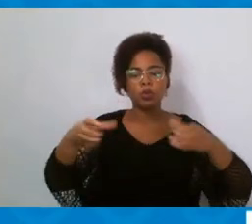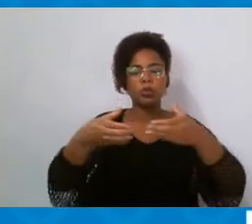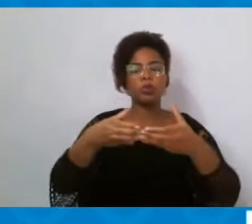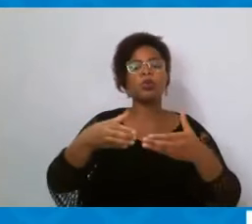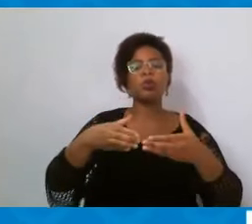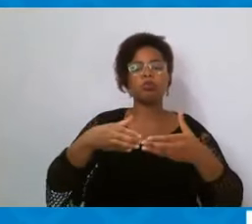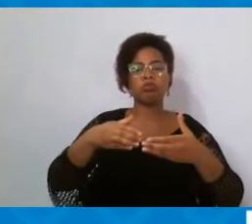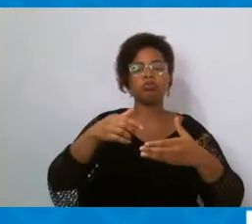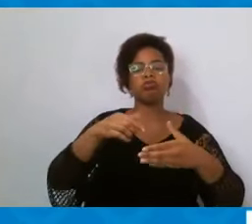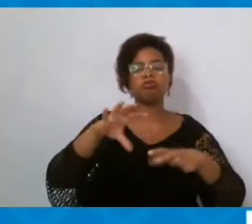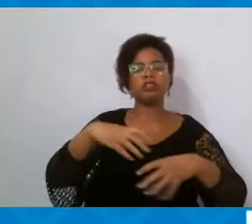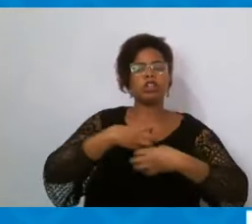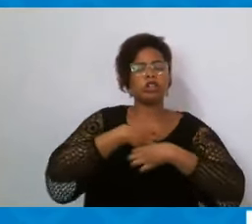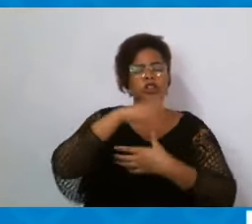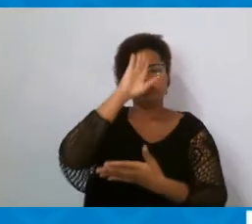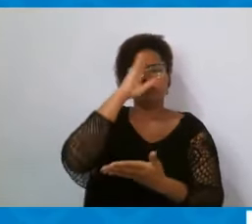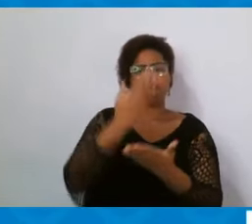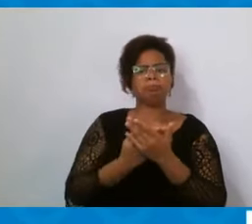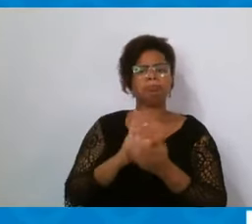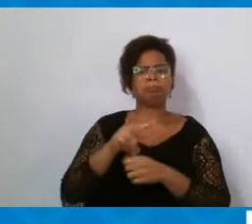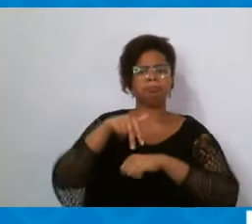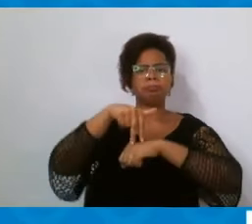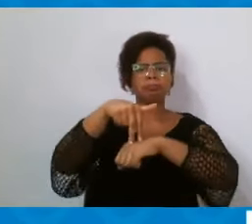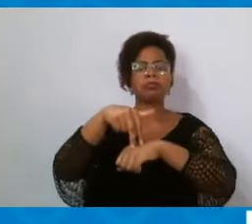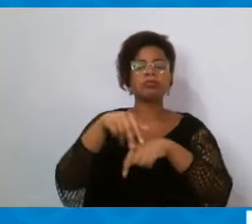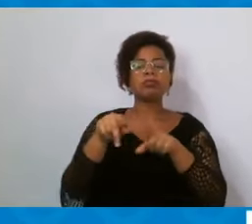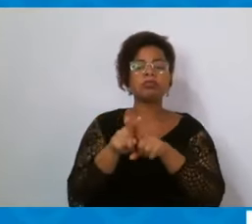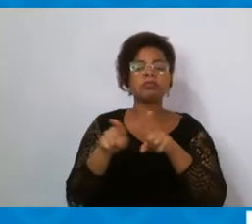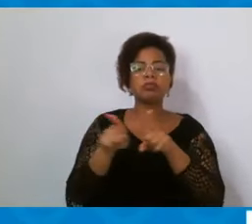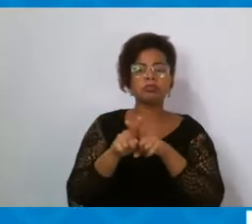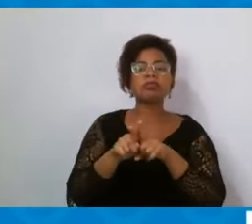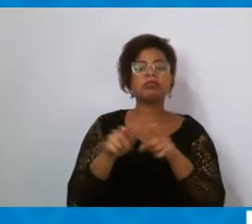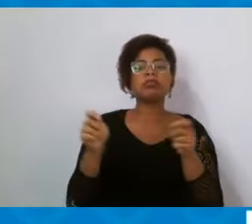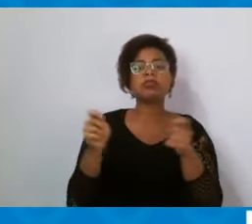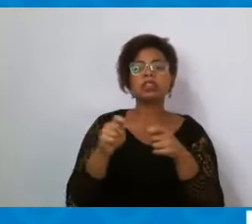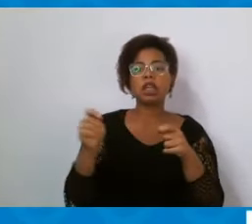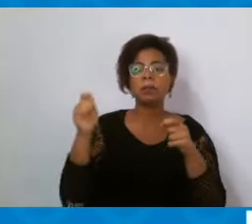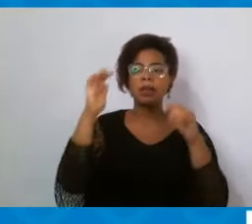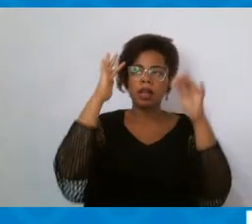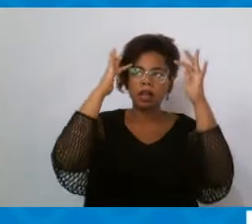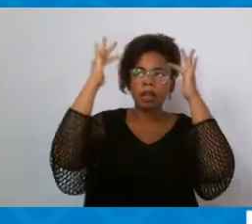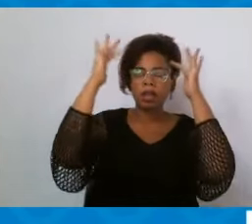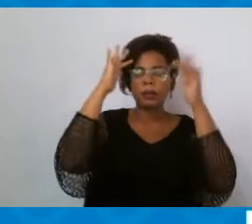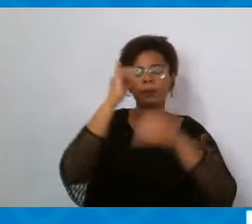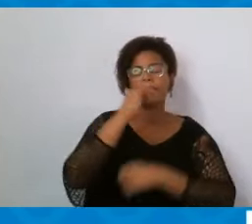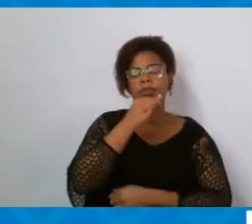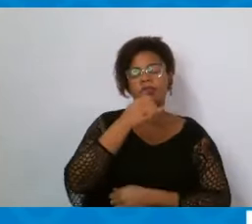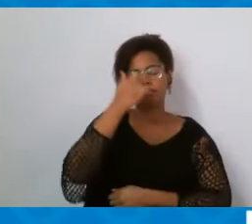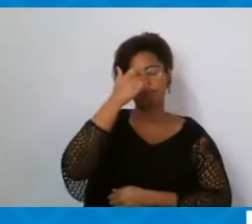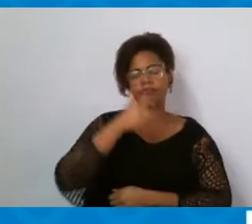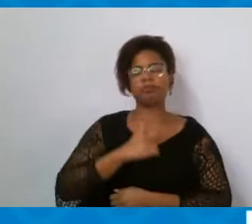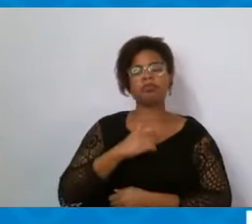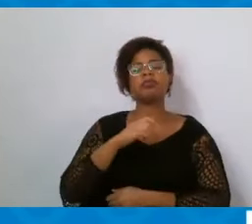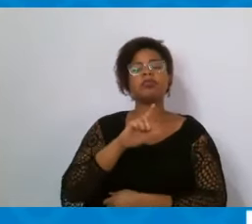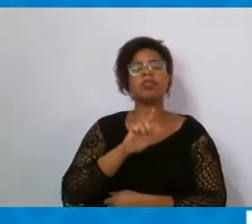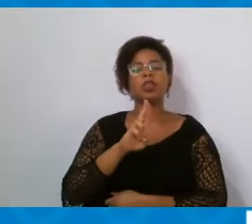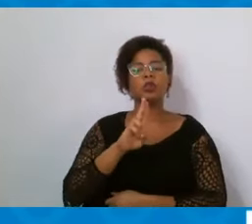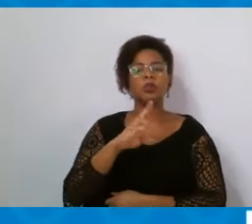do pensamento humano. Então, eu sou um físico, um matemático, mas eu recorro